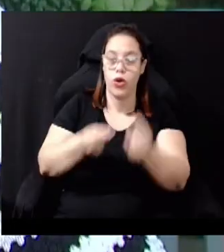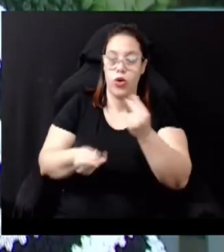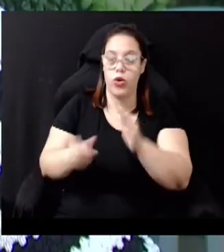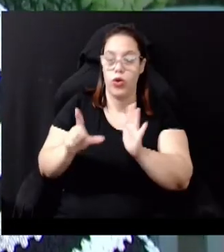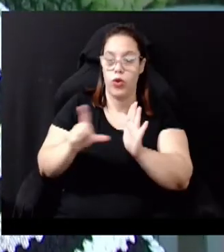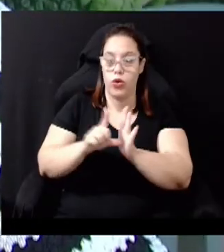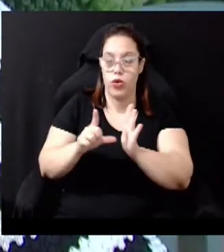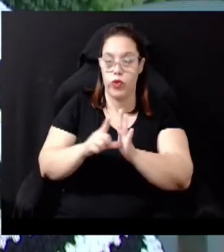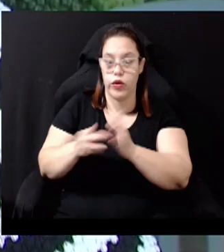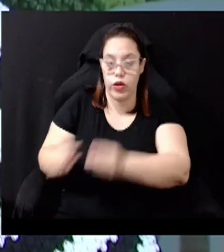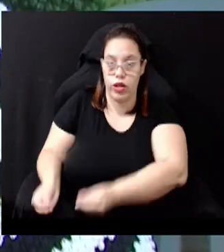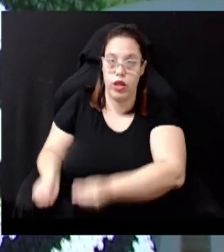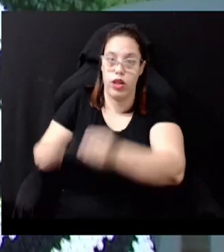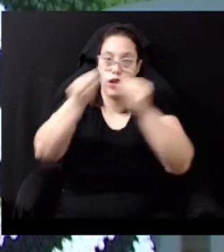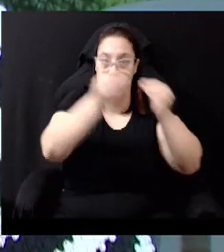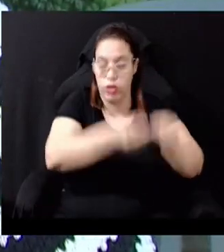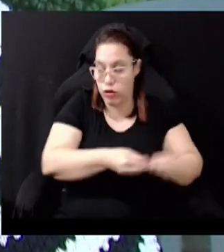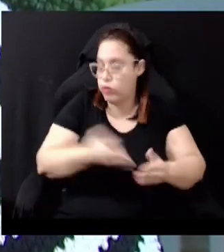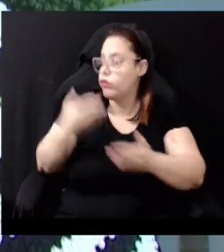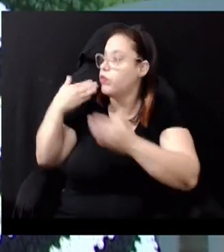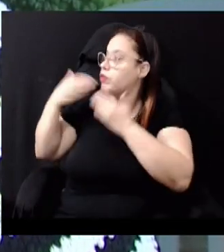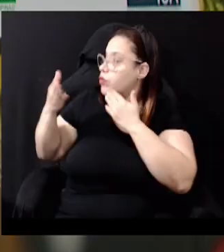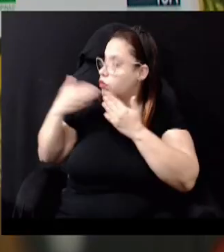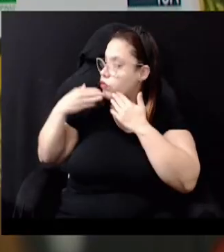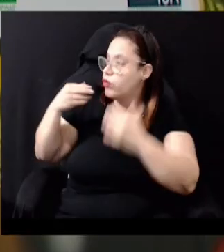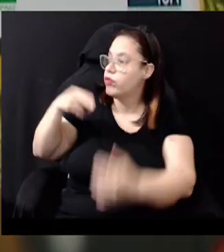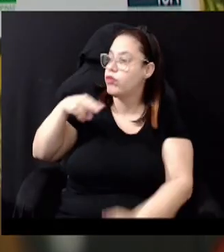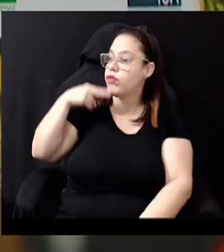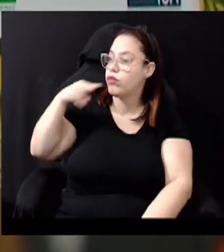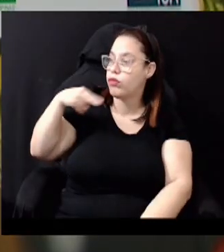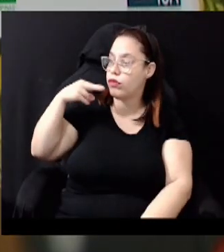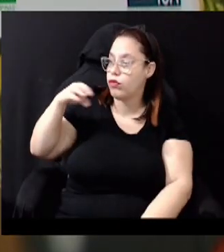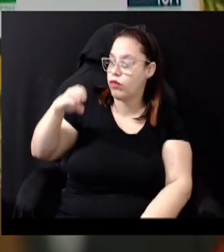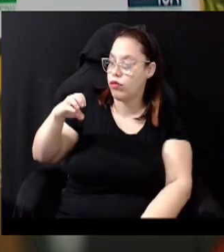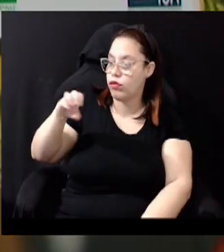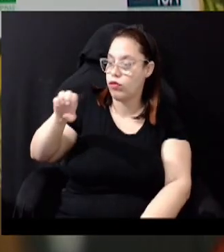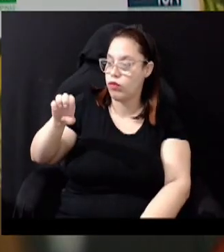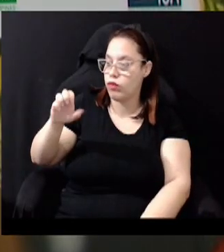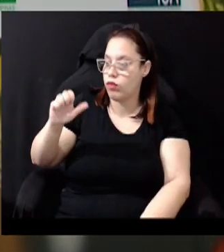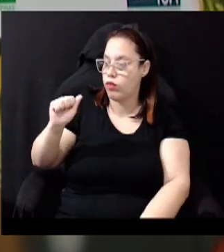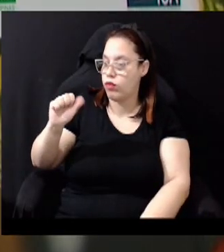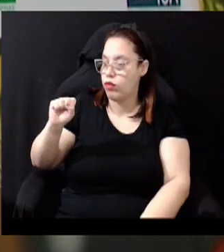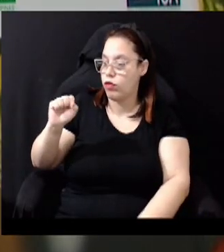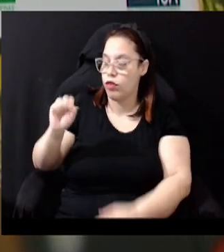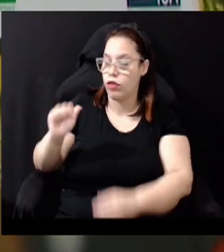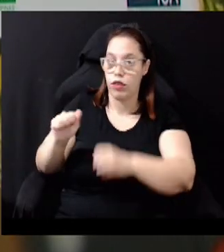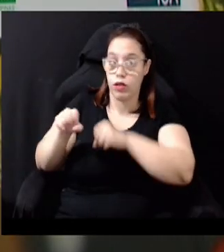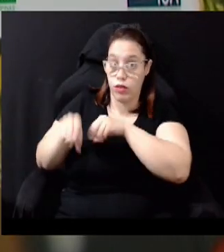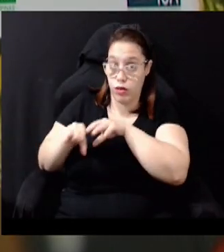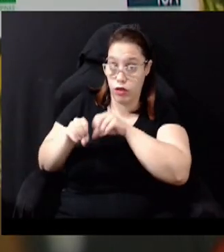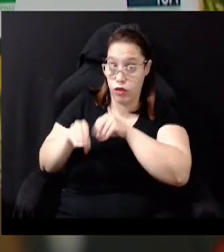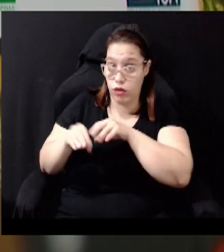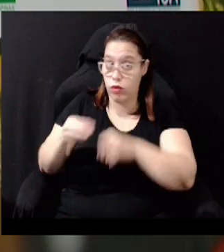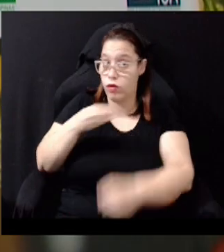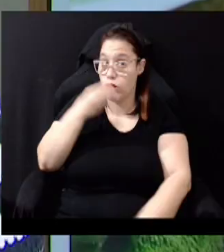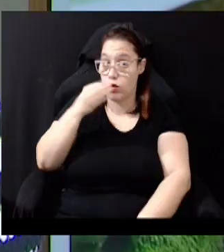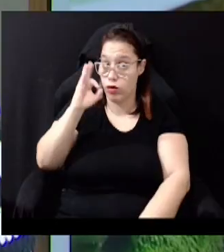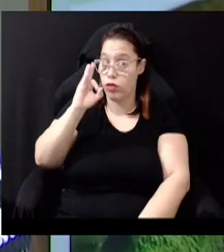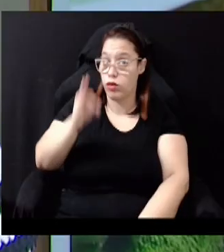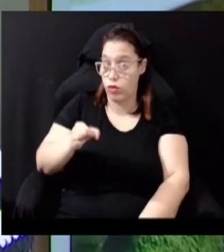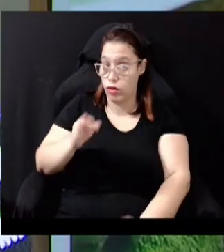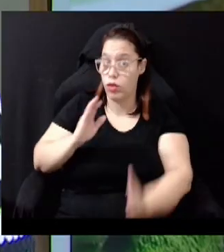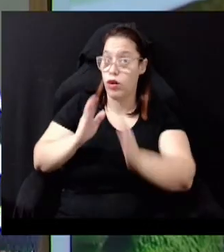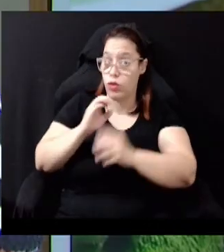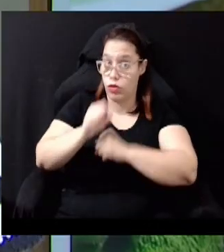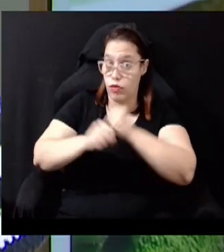colheita. Conversamos também com a nutricionista da Ceasa, que passou orientações sobre as frutas ideais para a época do ano.